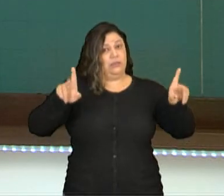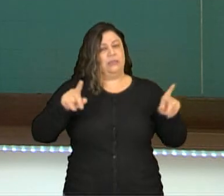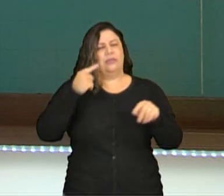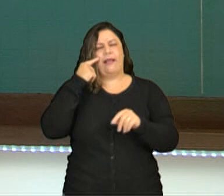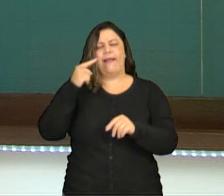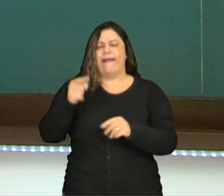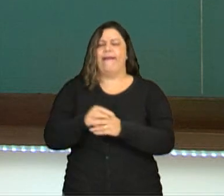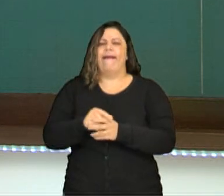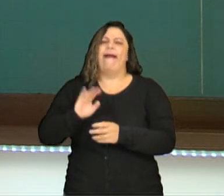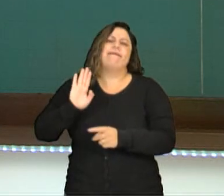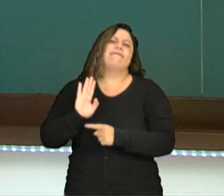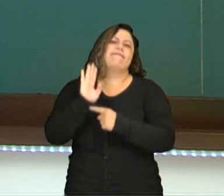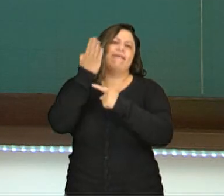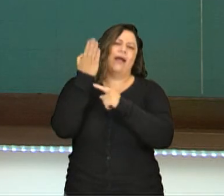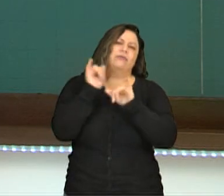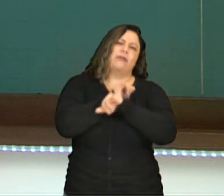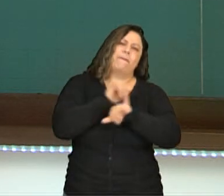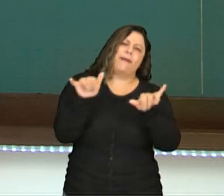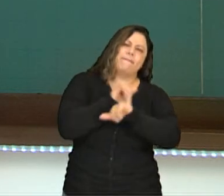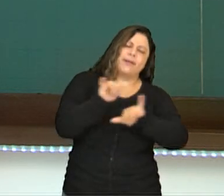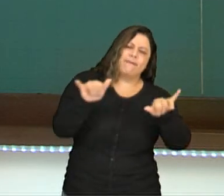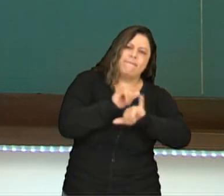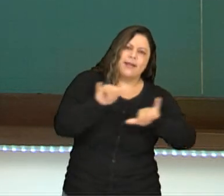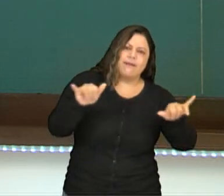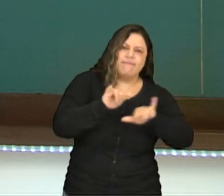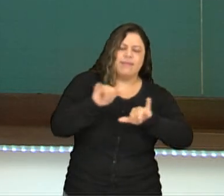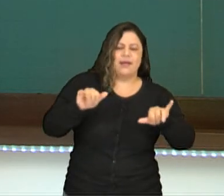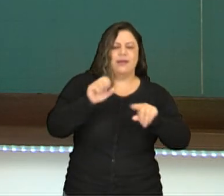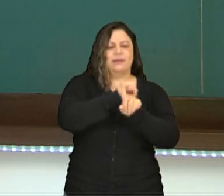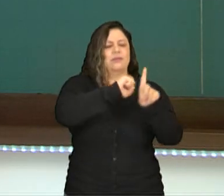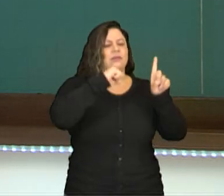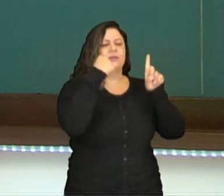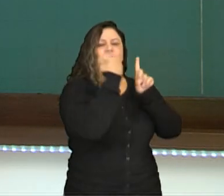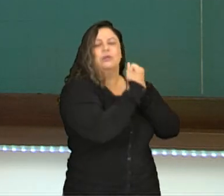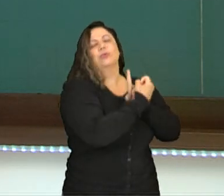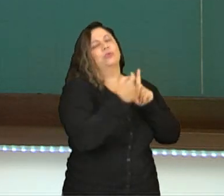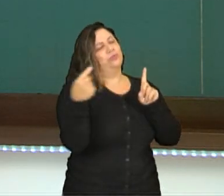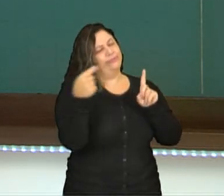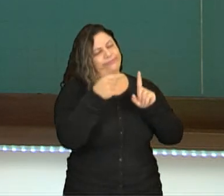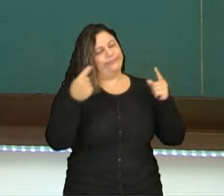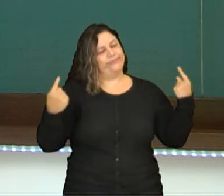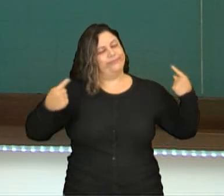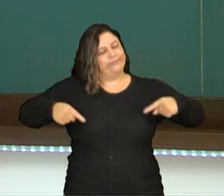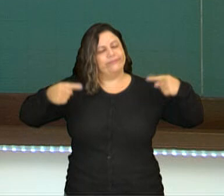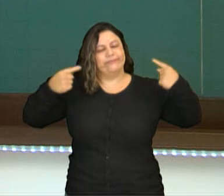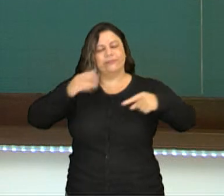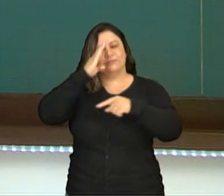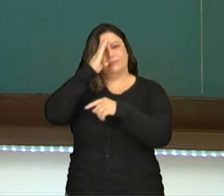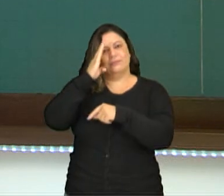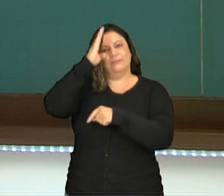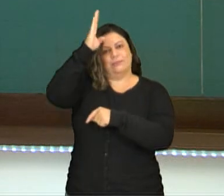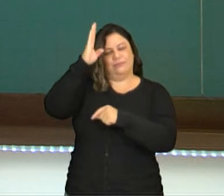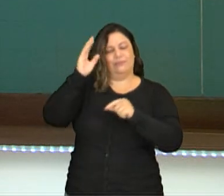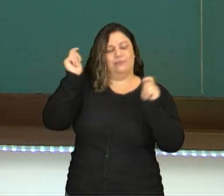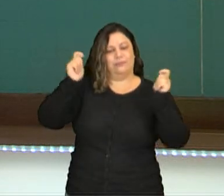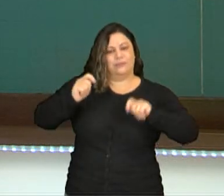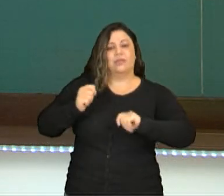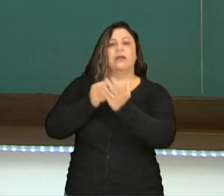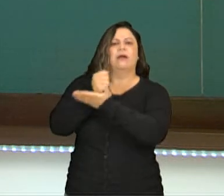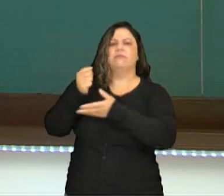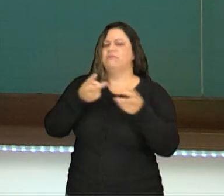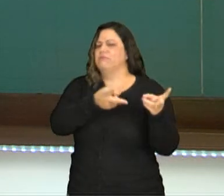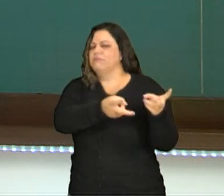fake news sendo deflagradas entre a sociedade. Então, o combate às heresias foi fundamentado pela